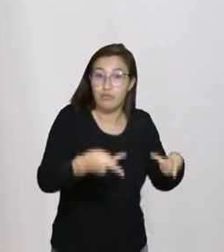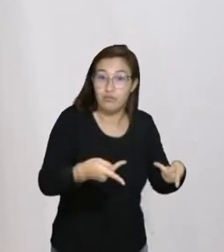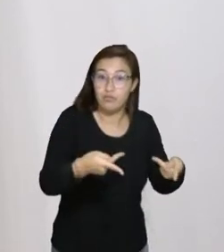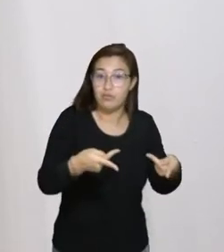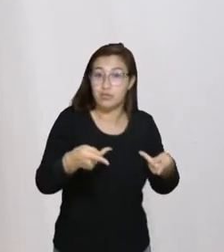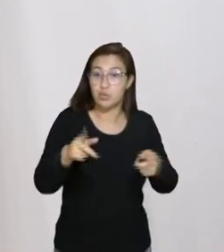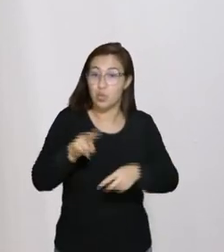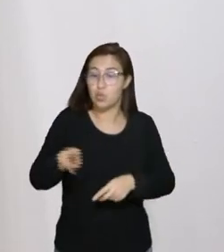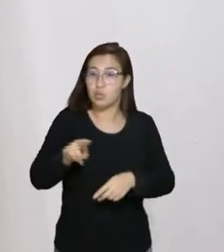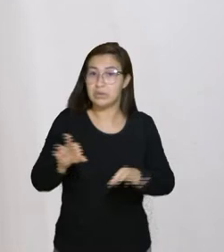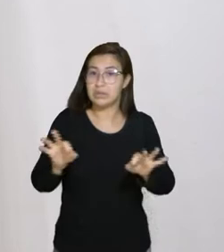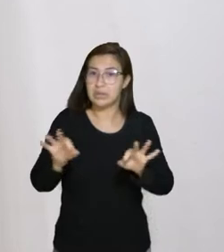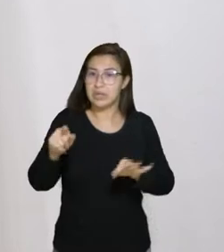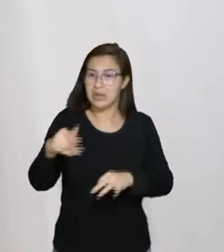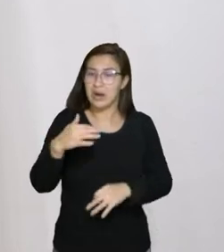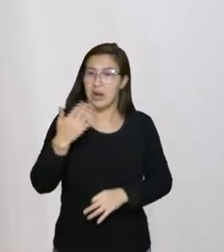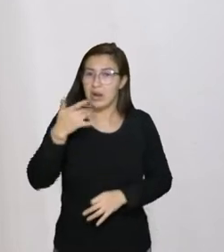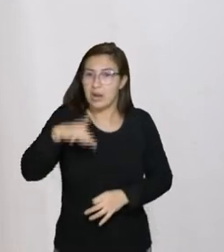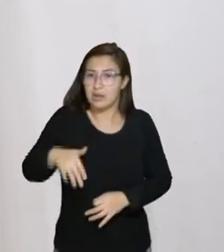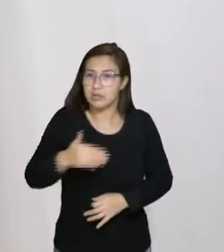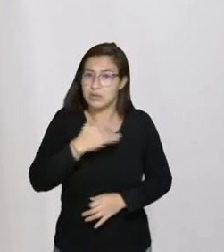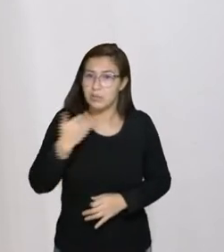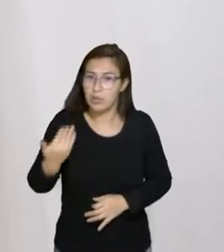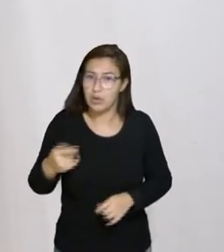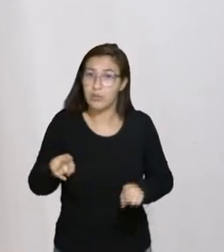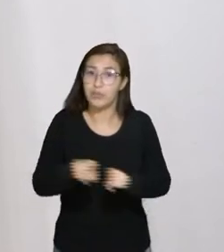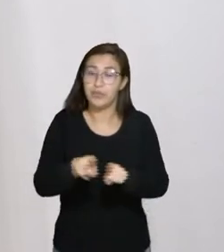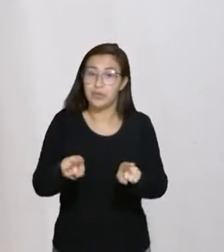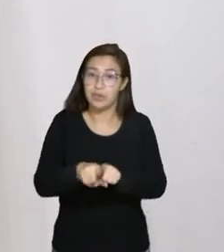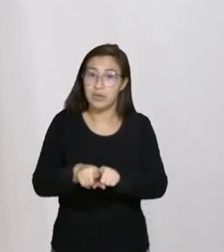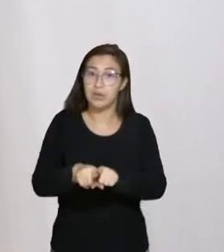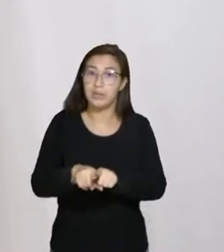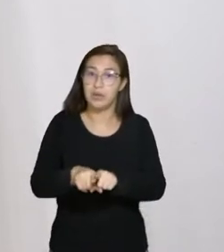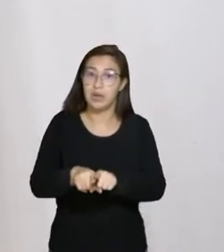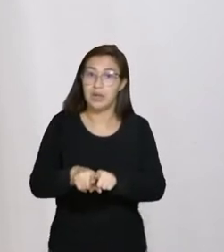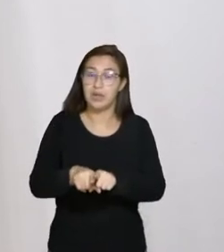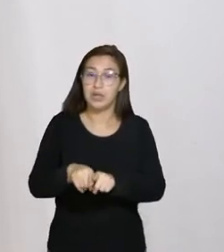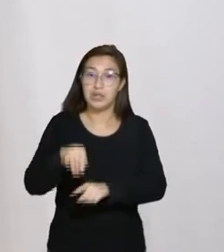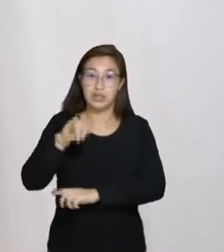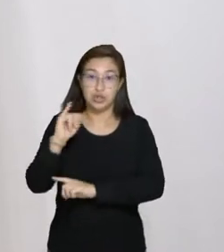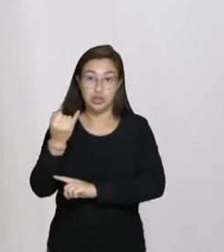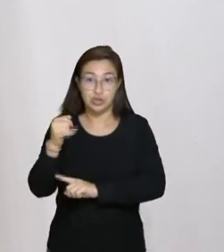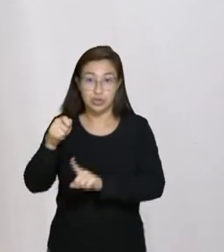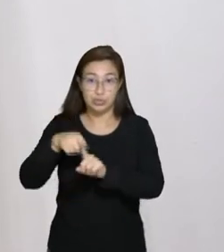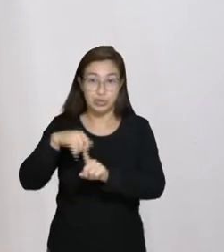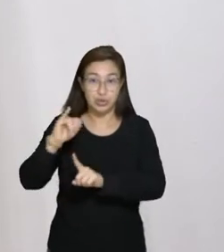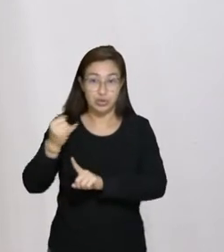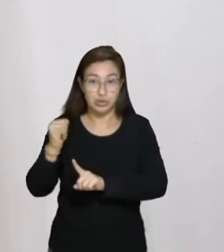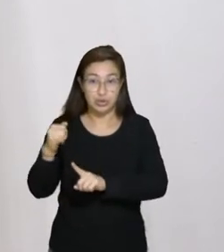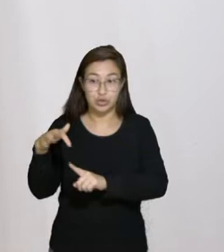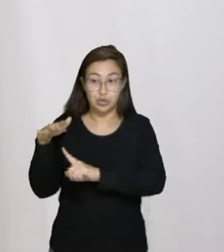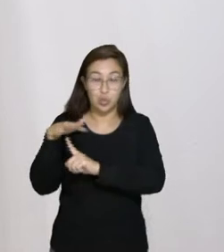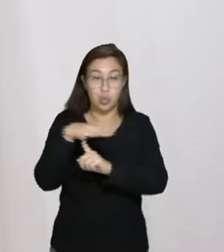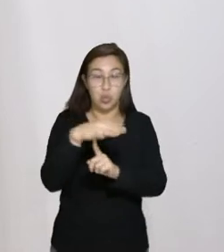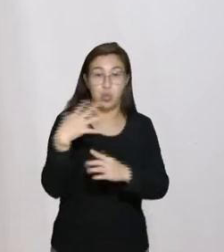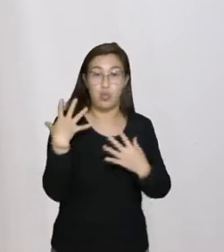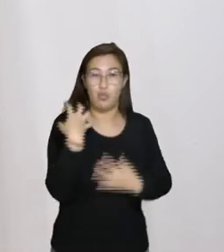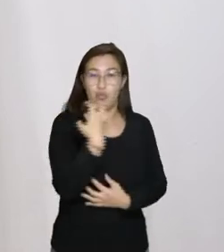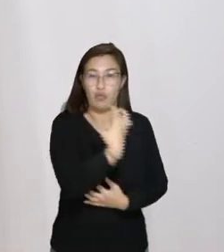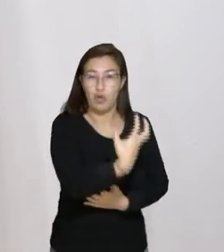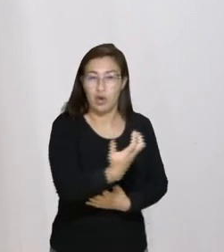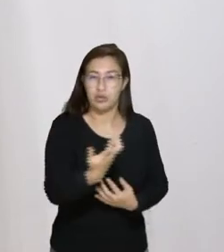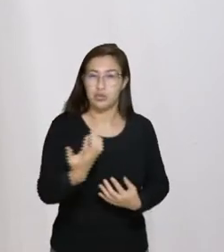foram levados e buscados em Bonito, em pleno janeiro, dos 33 milhões de